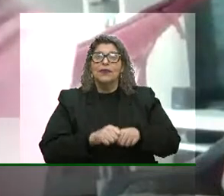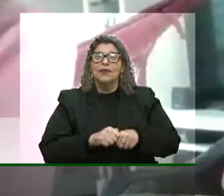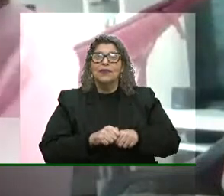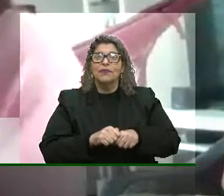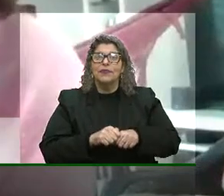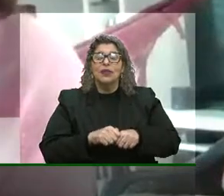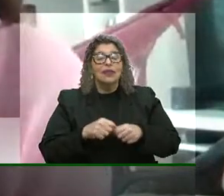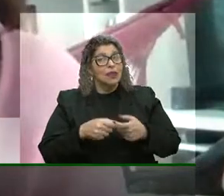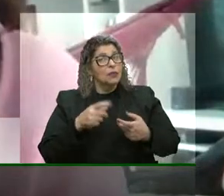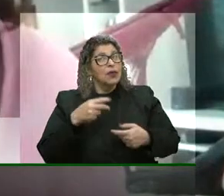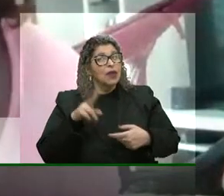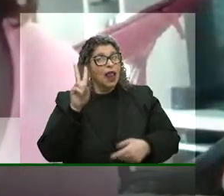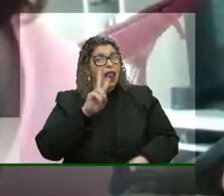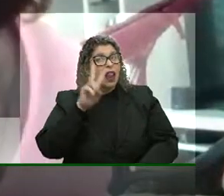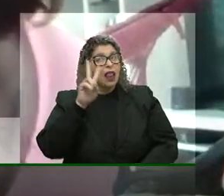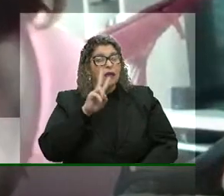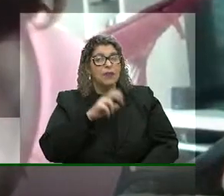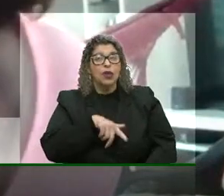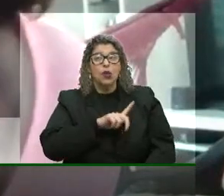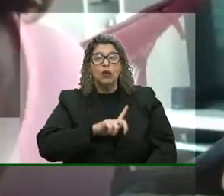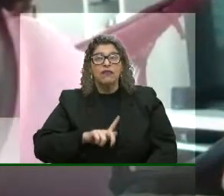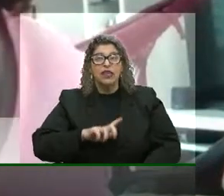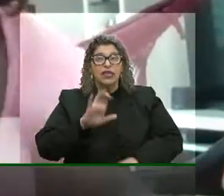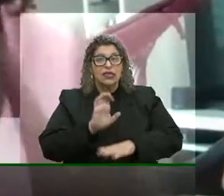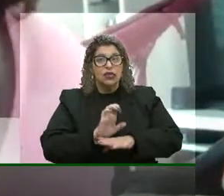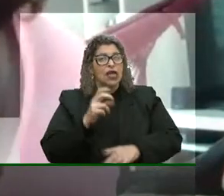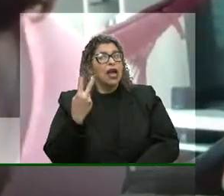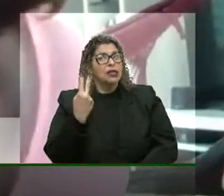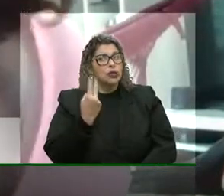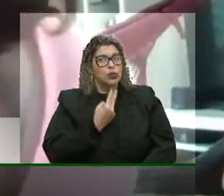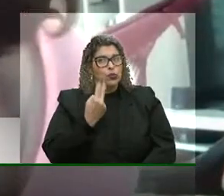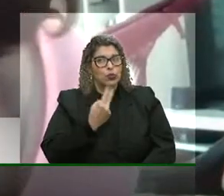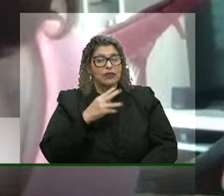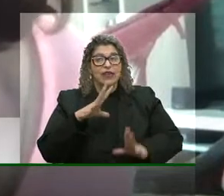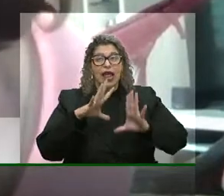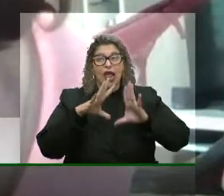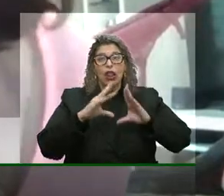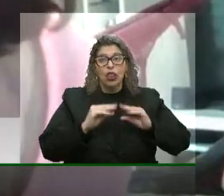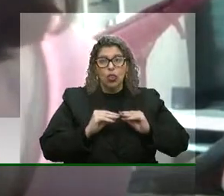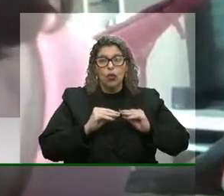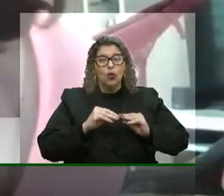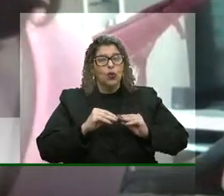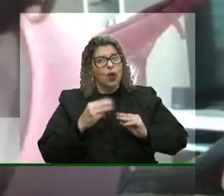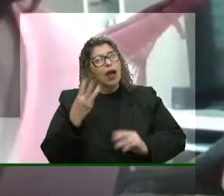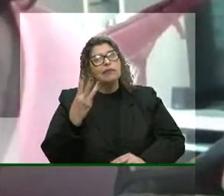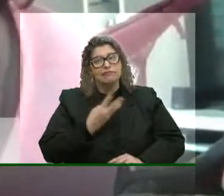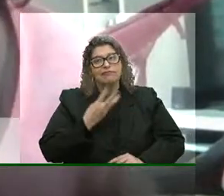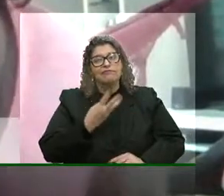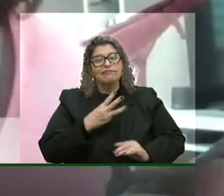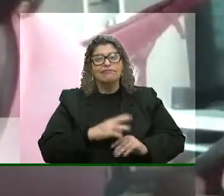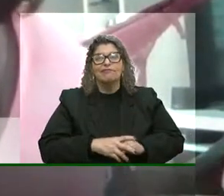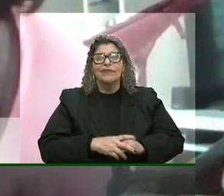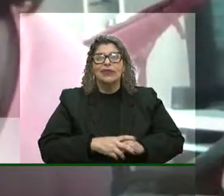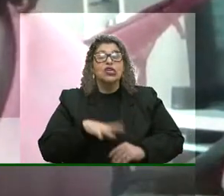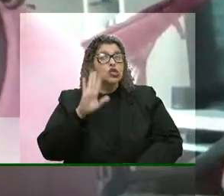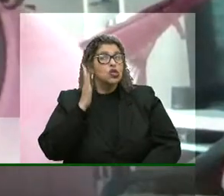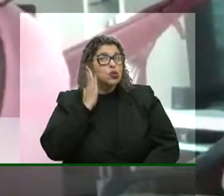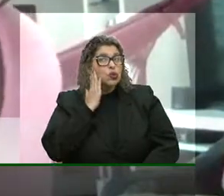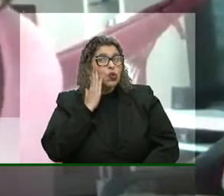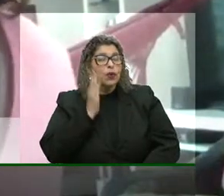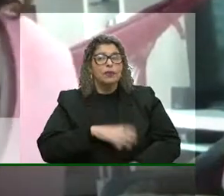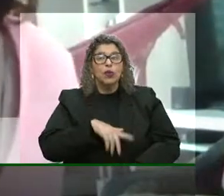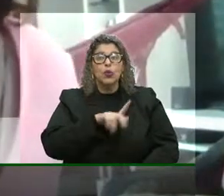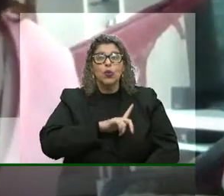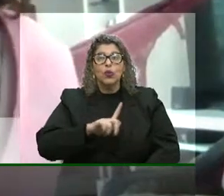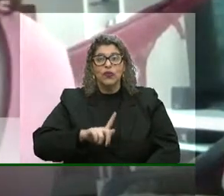um aspecto importante, hoje o governo estadual, hoje não, segunda-feira à noite, terça, na verdade, a gente soube que o